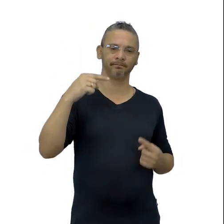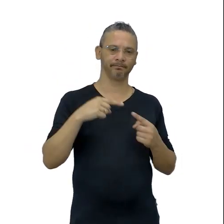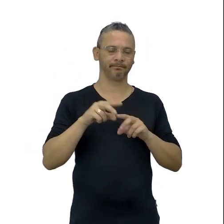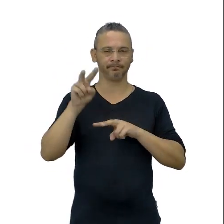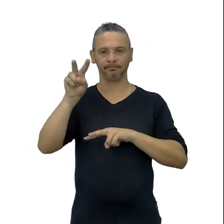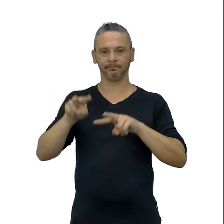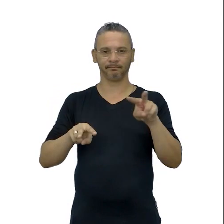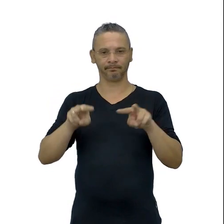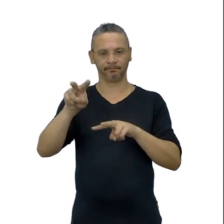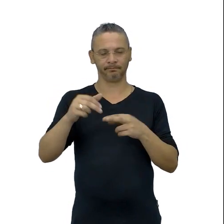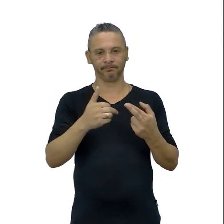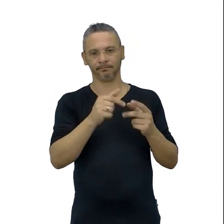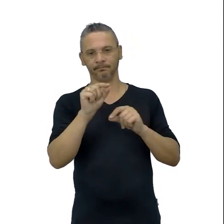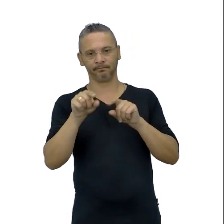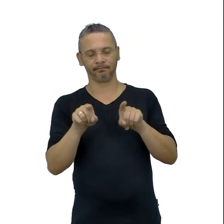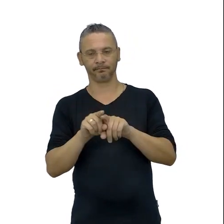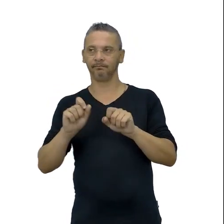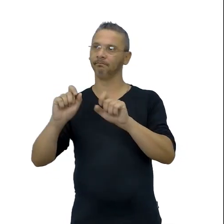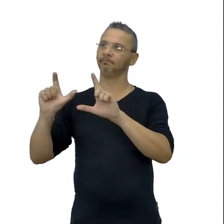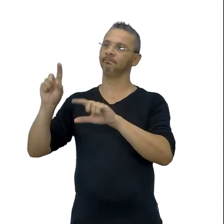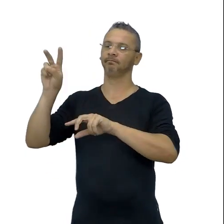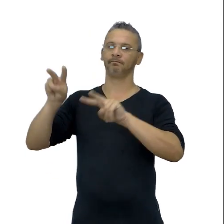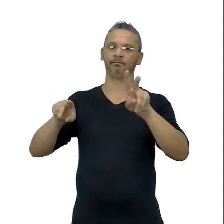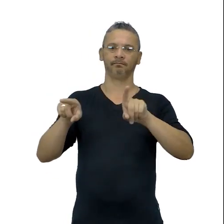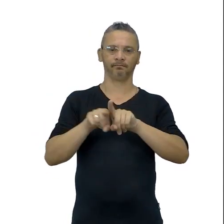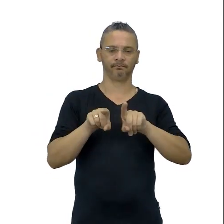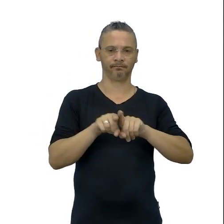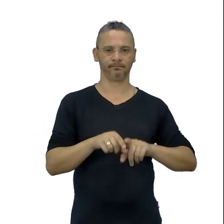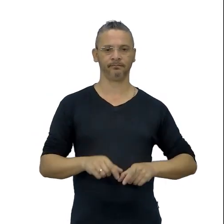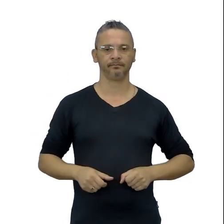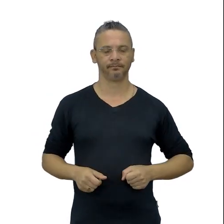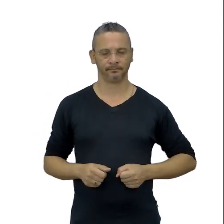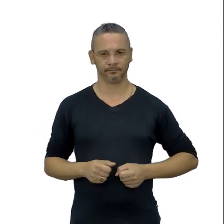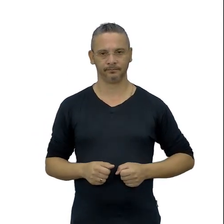muito mais os outdoors, né?